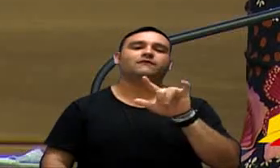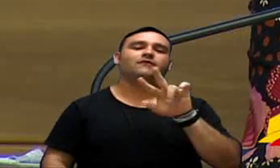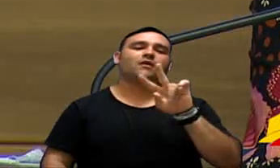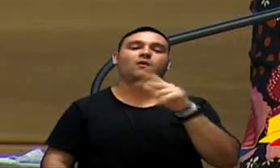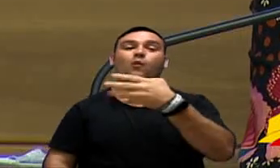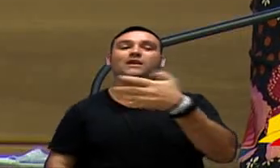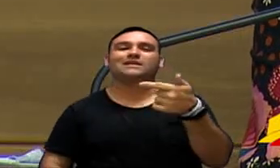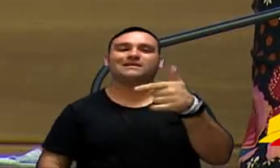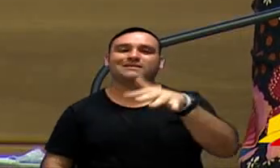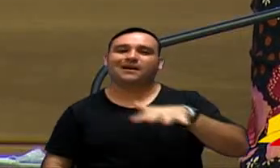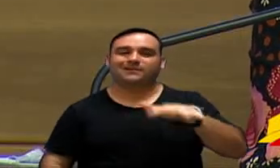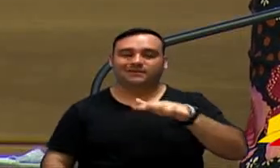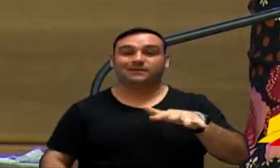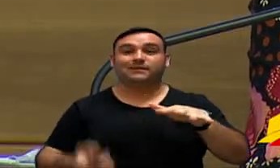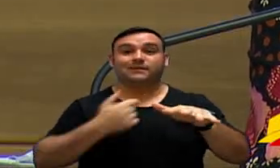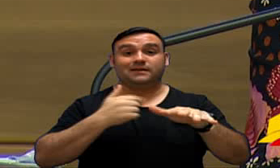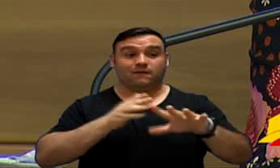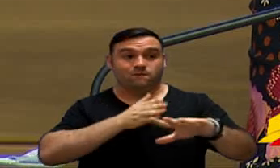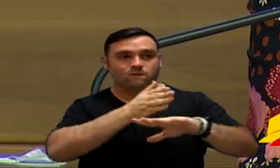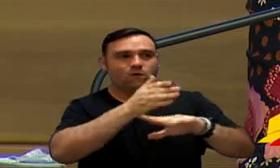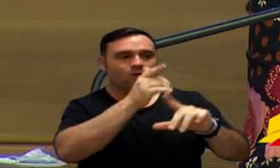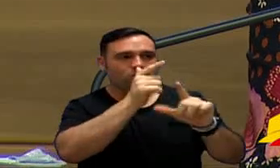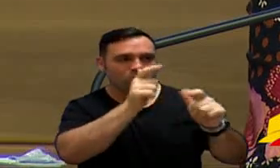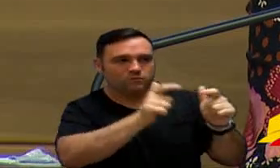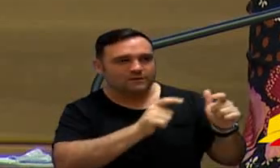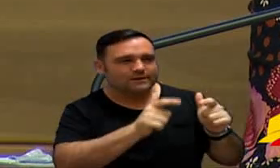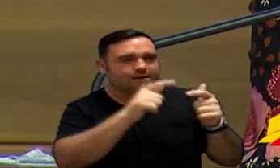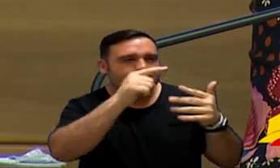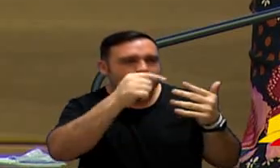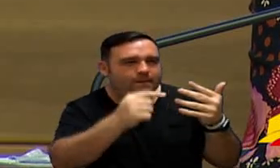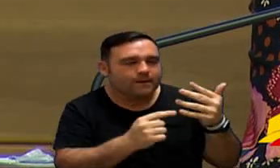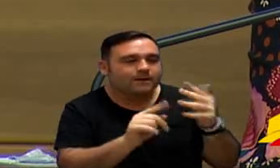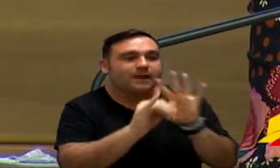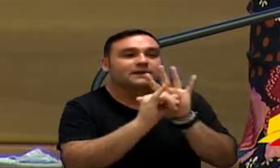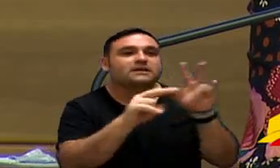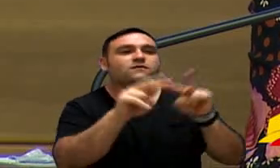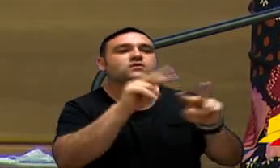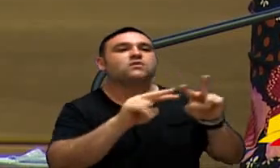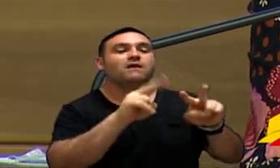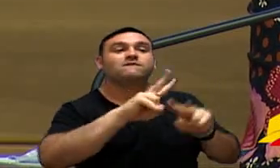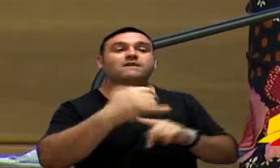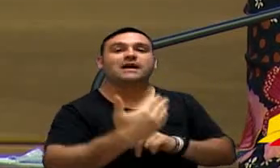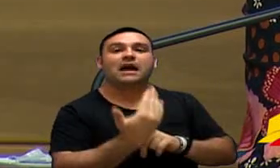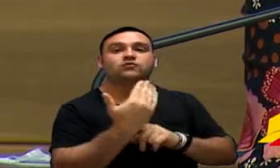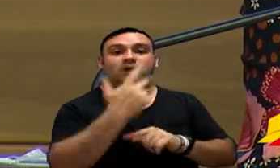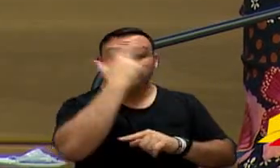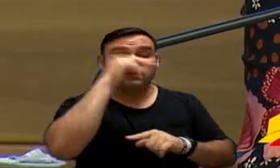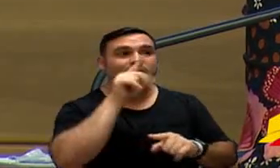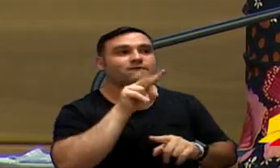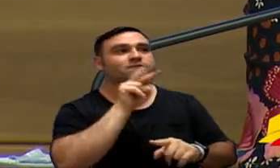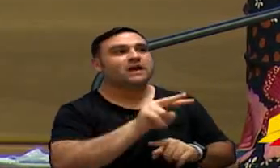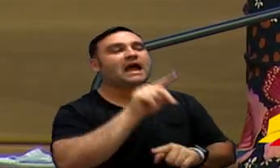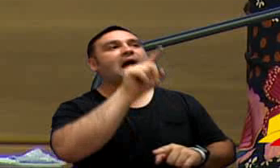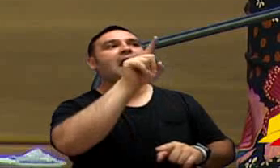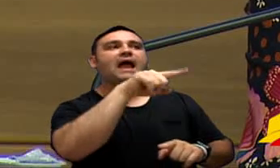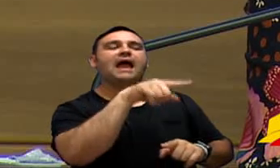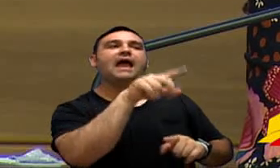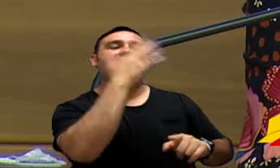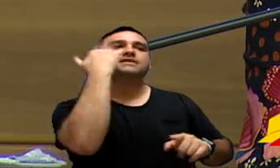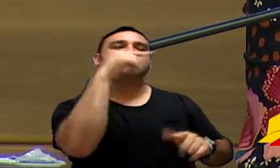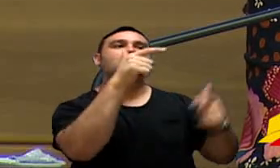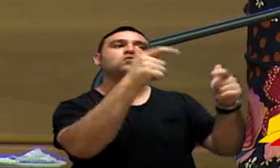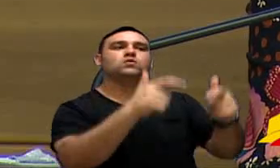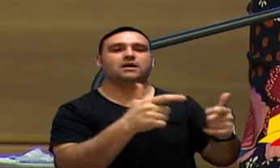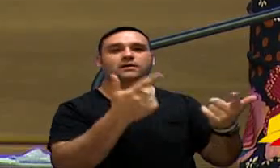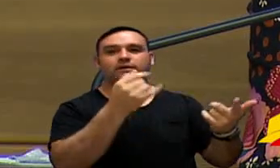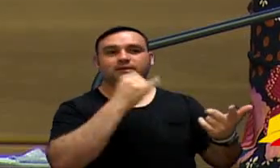exemplo, eu vou até essa UBS, identifico todos os elementos de identidade visual que vão auxiliar o munícipe a identificar aquele local.